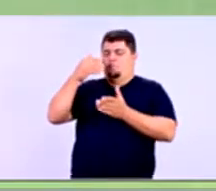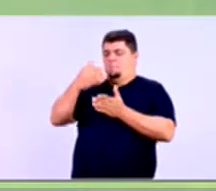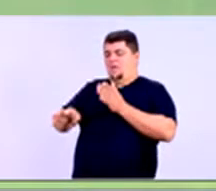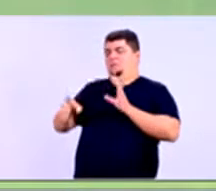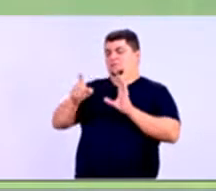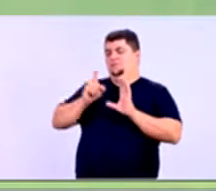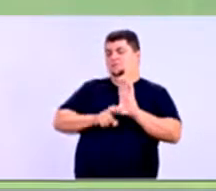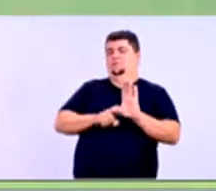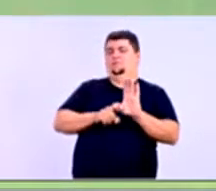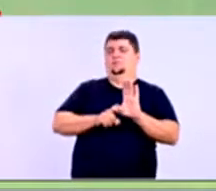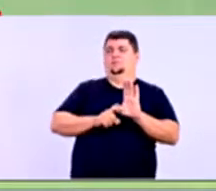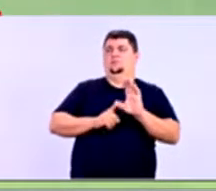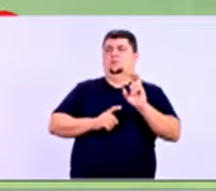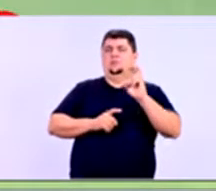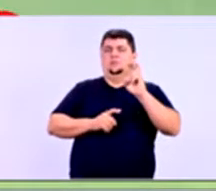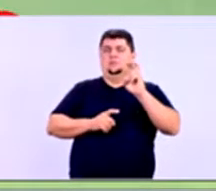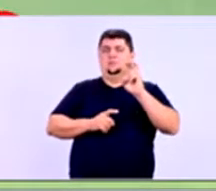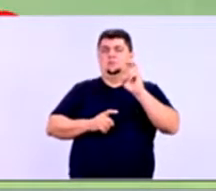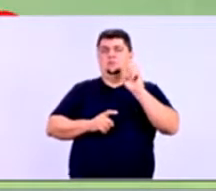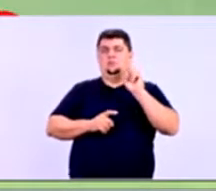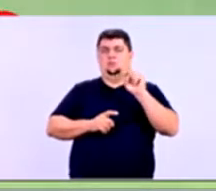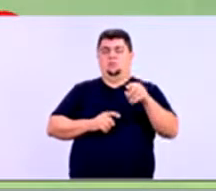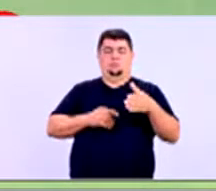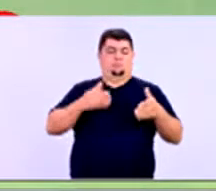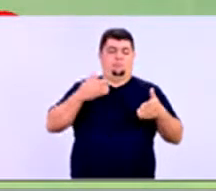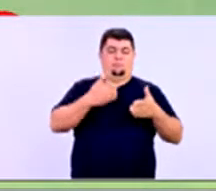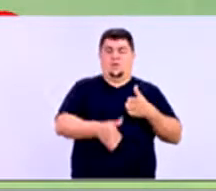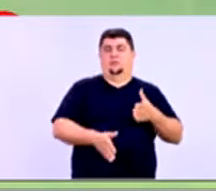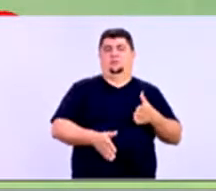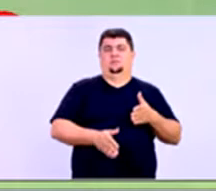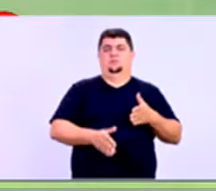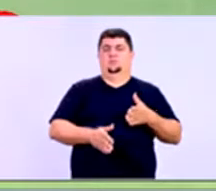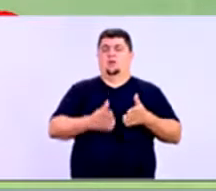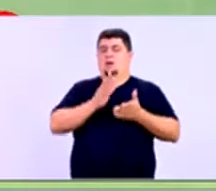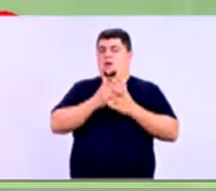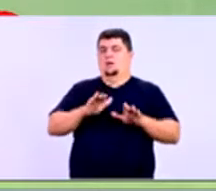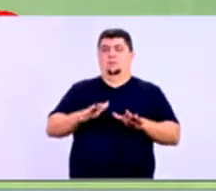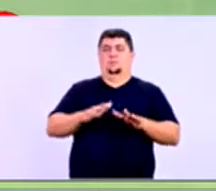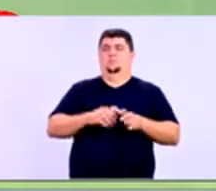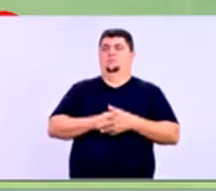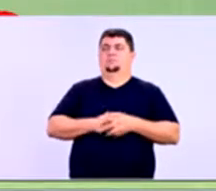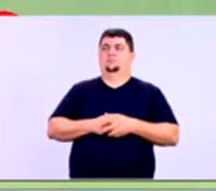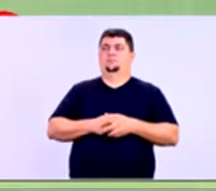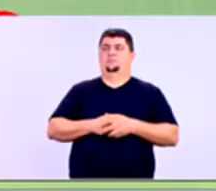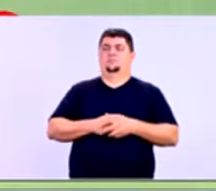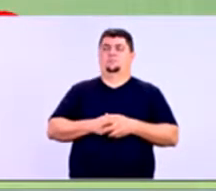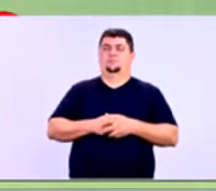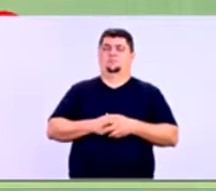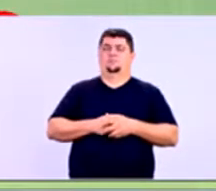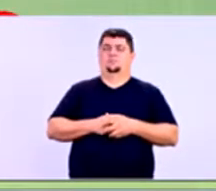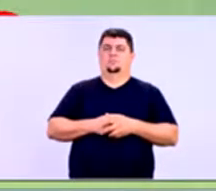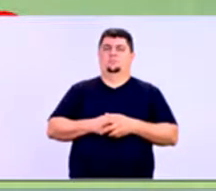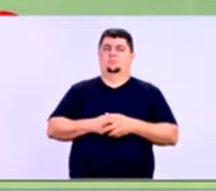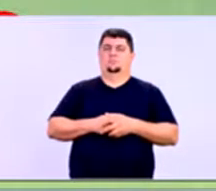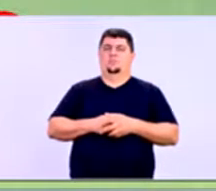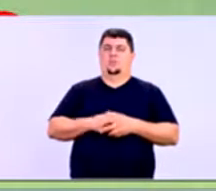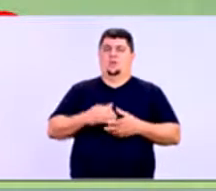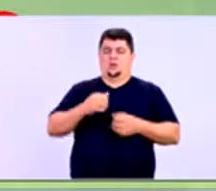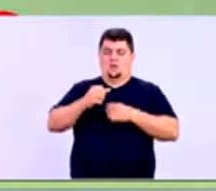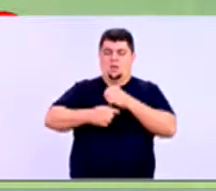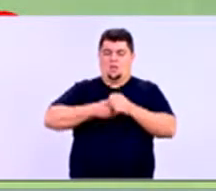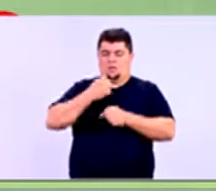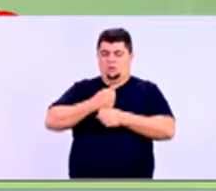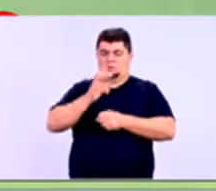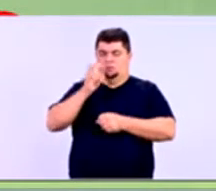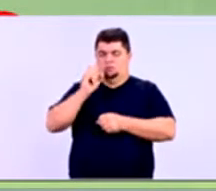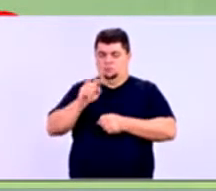dívida 5 mil reais a cada parcela anual. Então, esse ano eu vou pagar 5 mil, mais